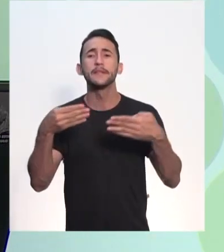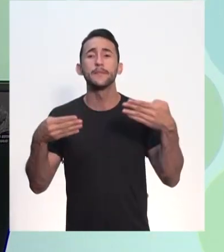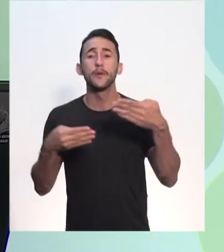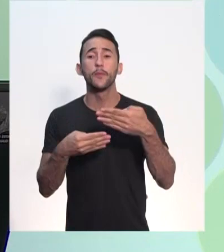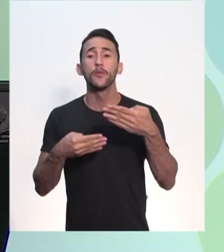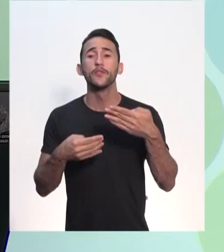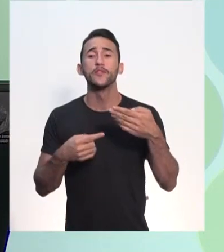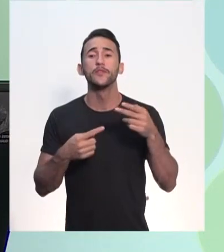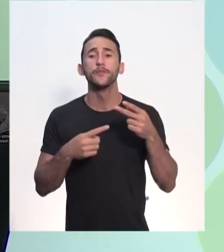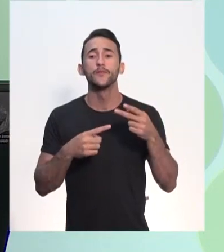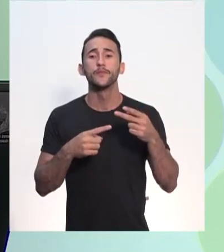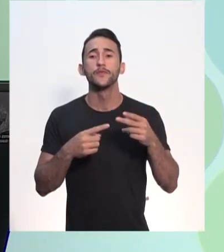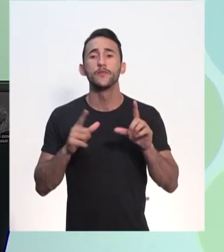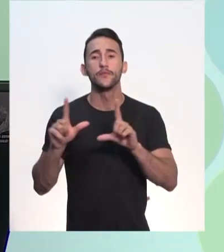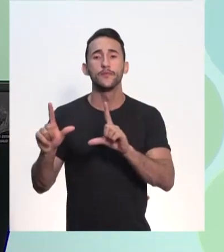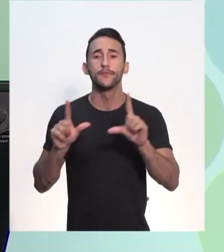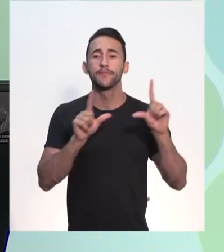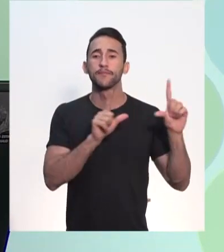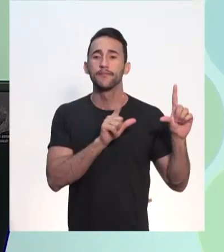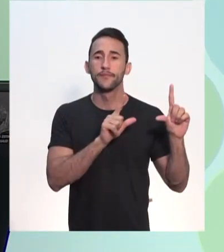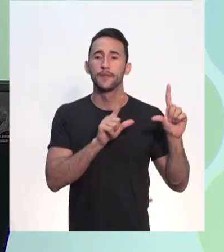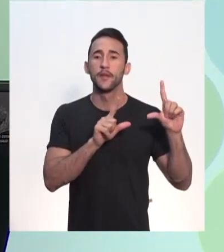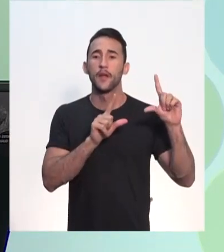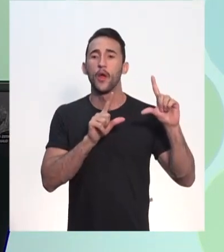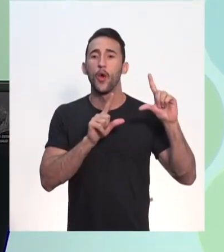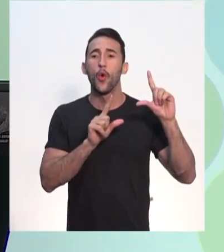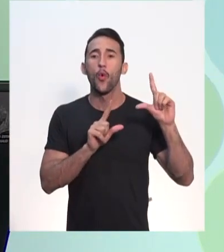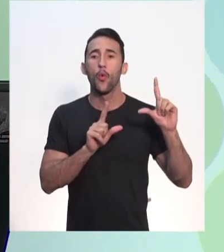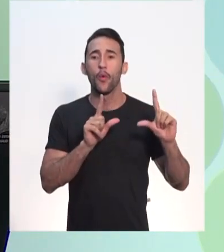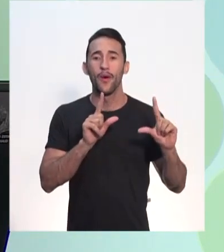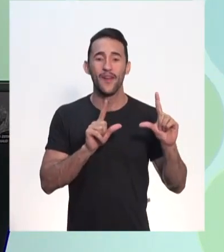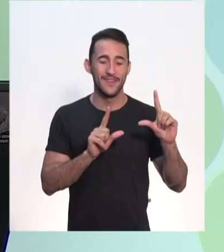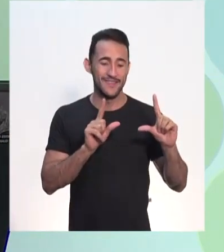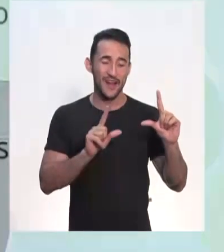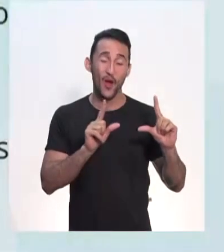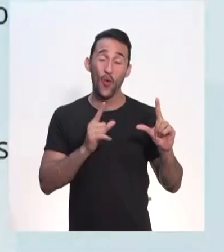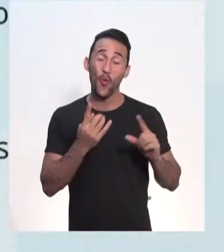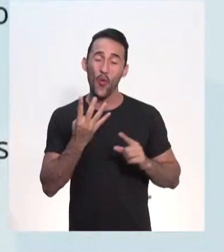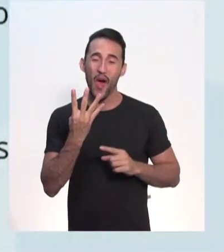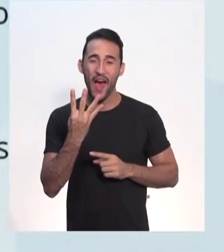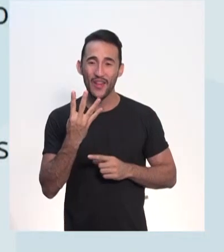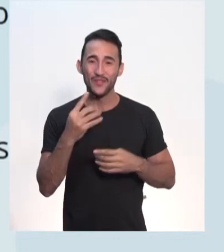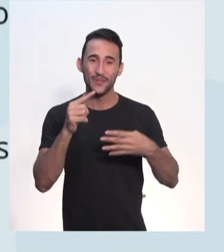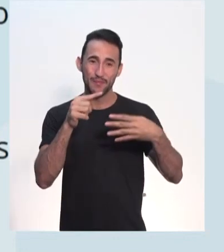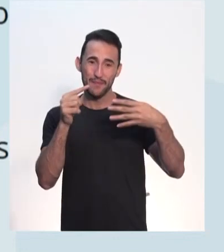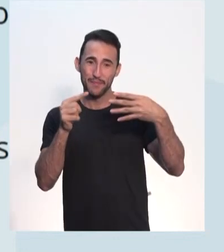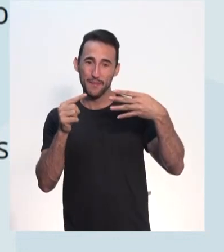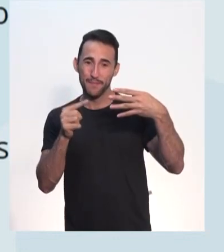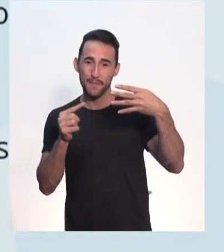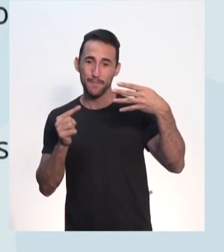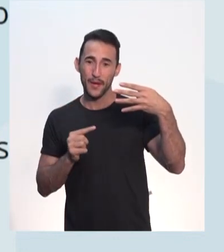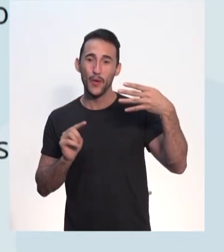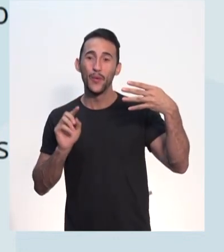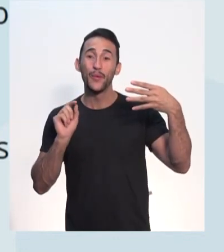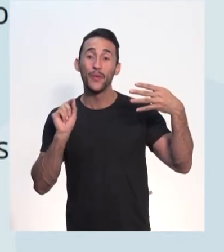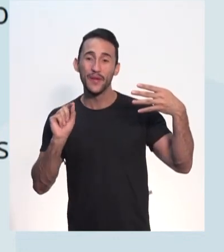a gente tenta dar um retorno à medida que a gente vai organizando as apresentações, por meio dos boletins e dos